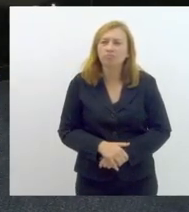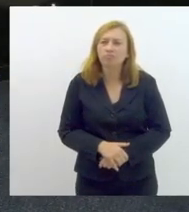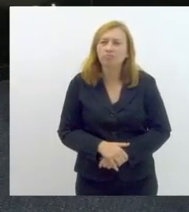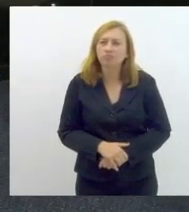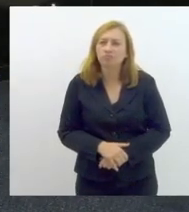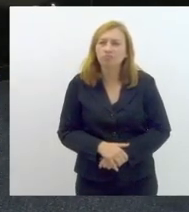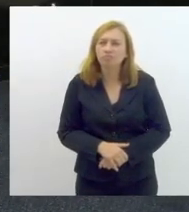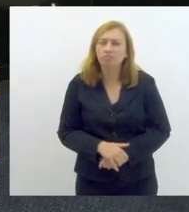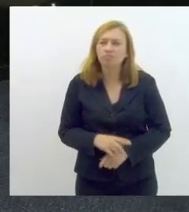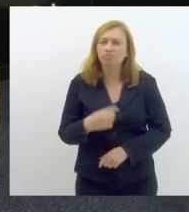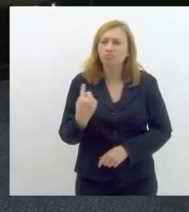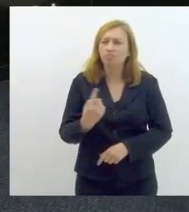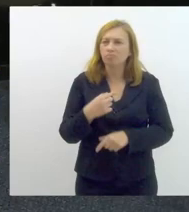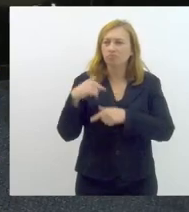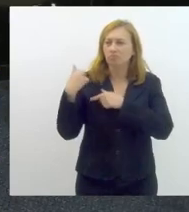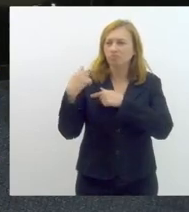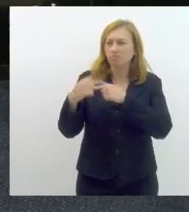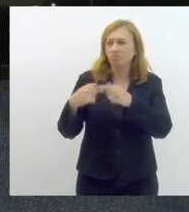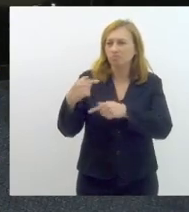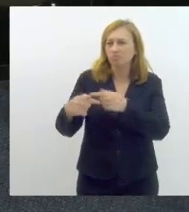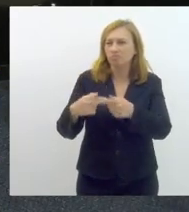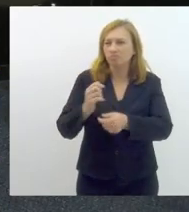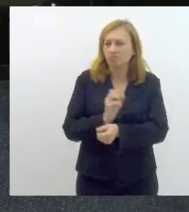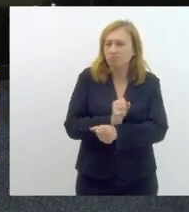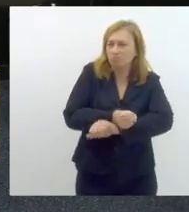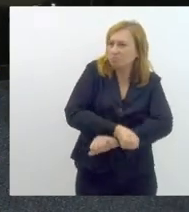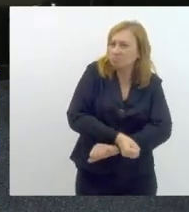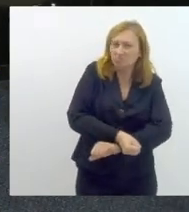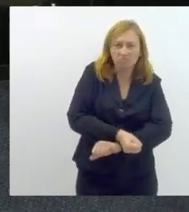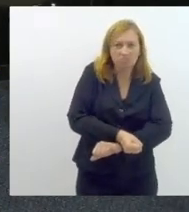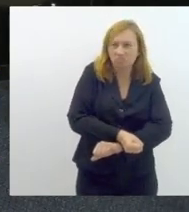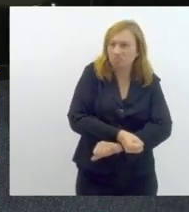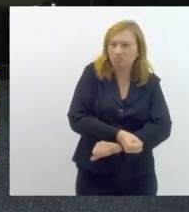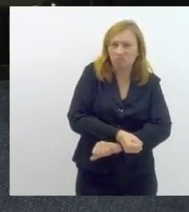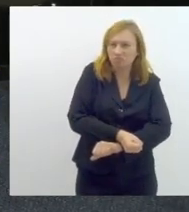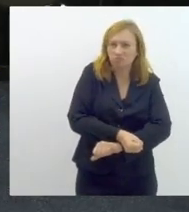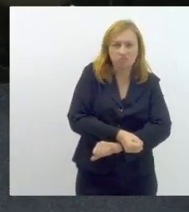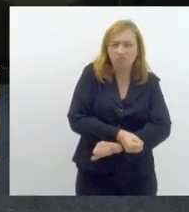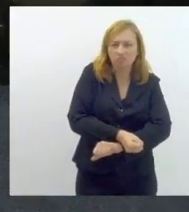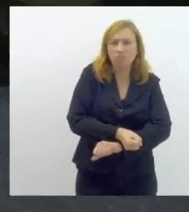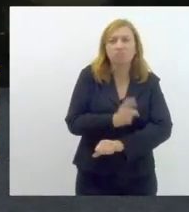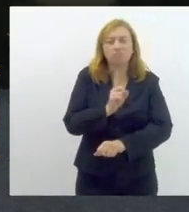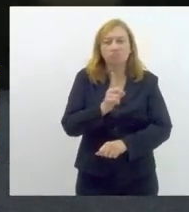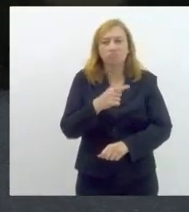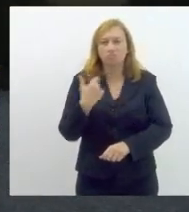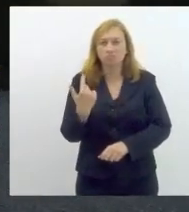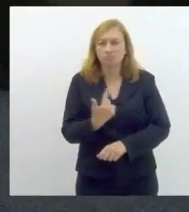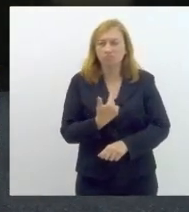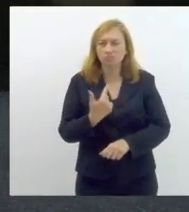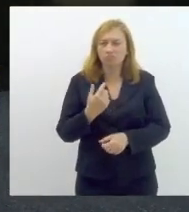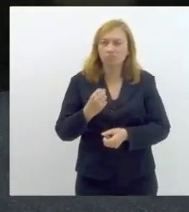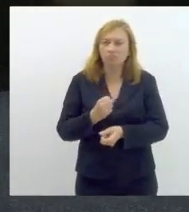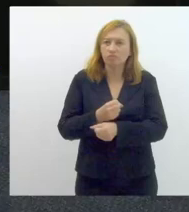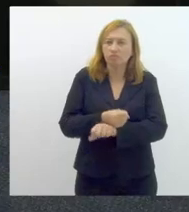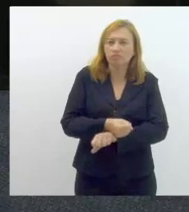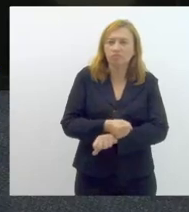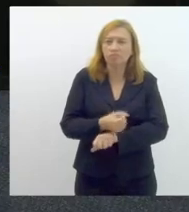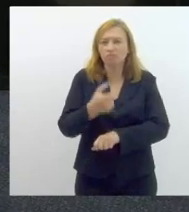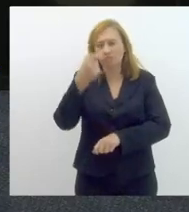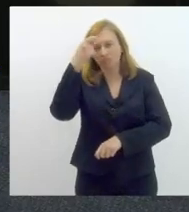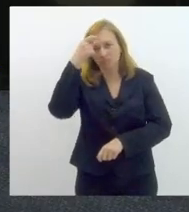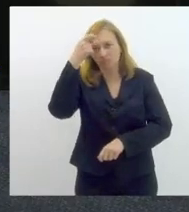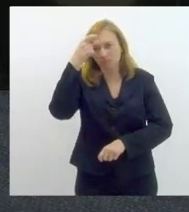somos descendentes de escravos. Nós somos descendentes de escravizados pelos nossos conhecimentos.